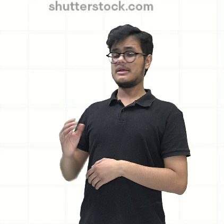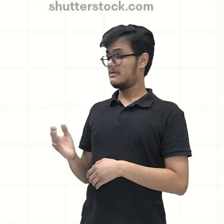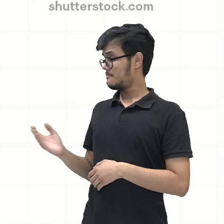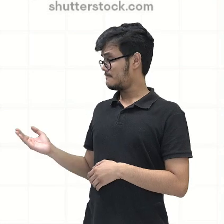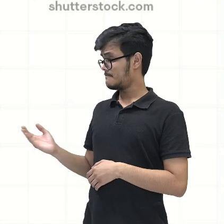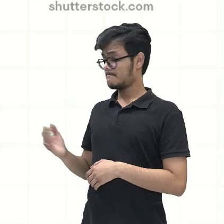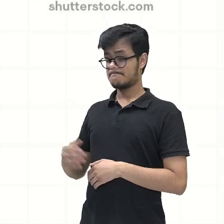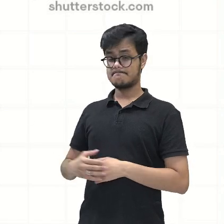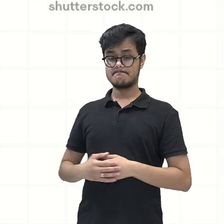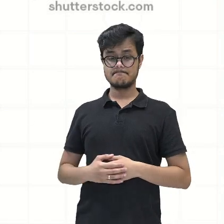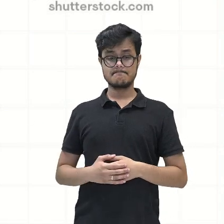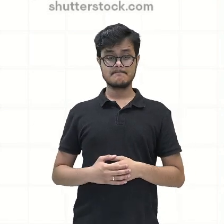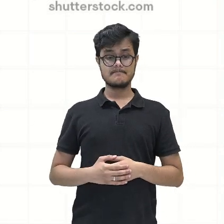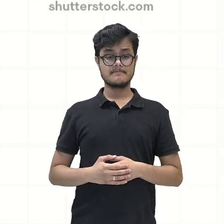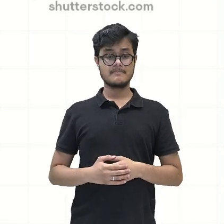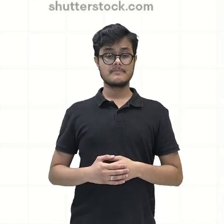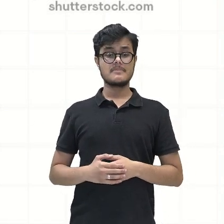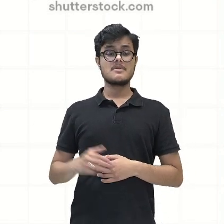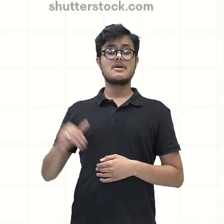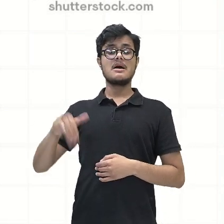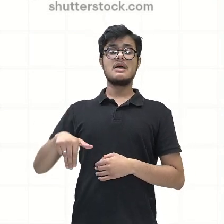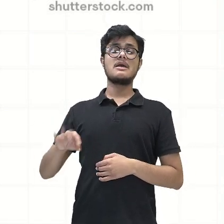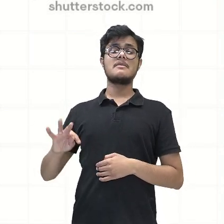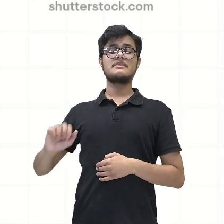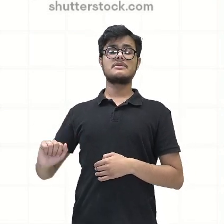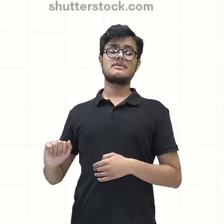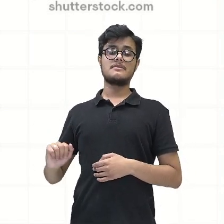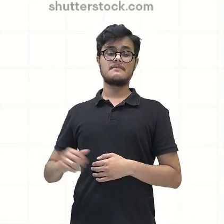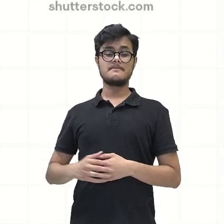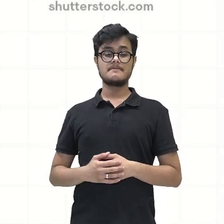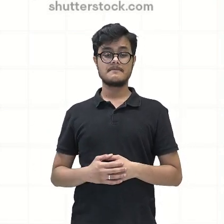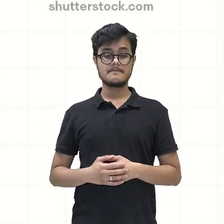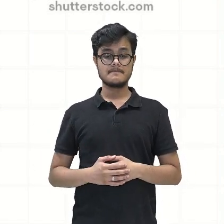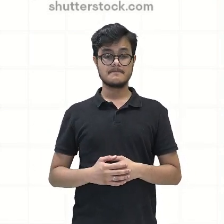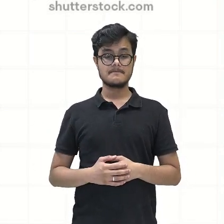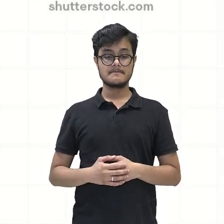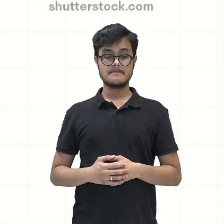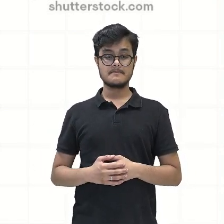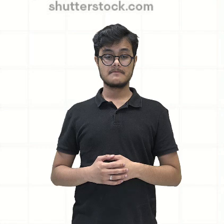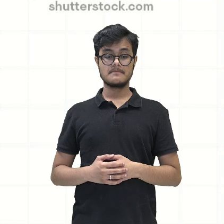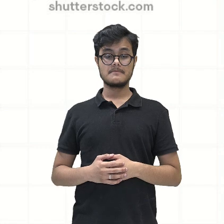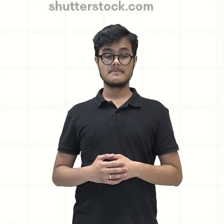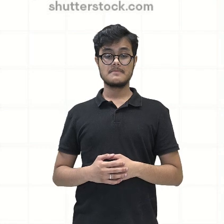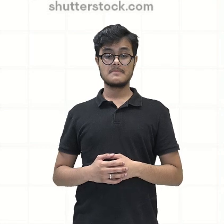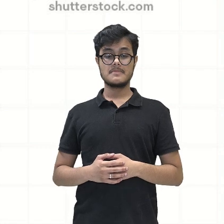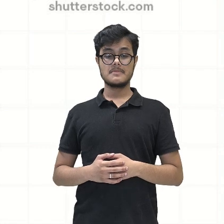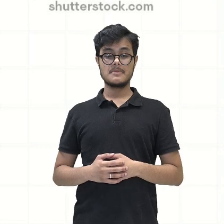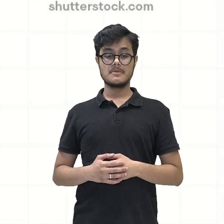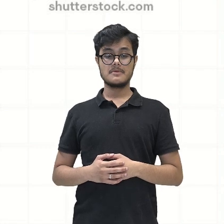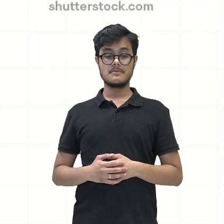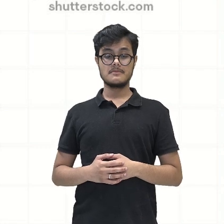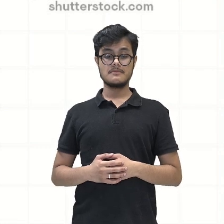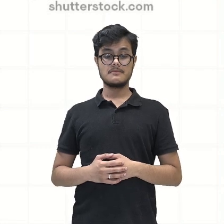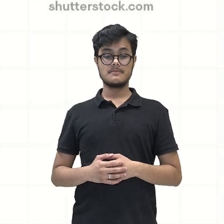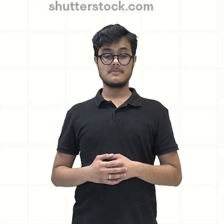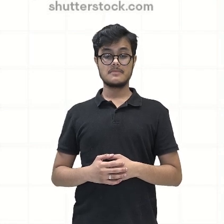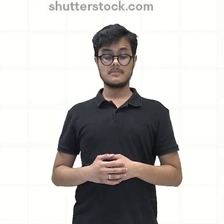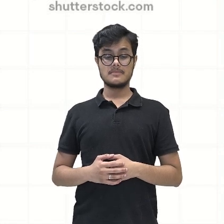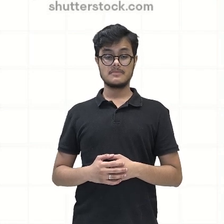continental quente e úmida, a MTA, que é a massa tropical atlântica quente e